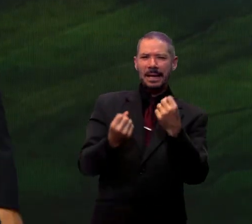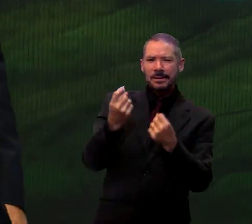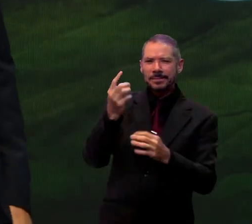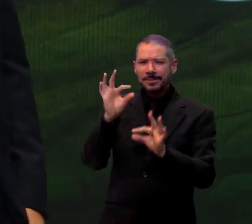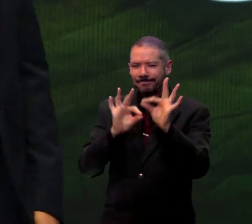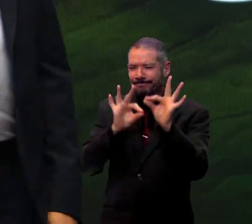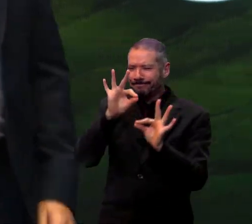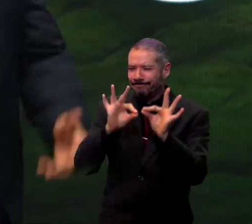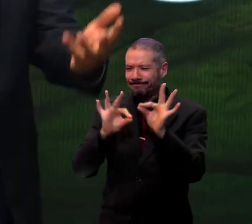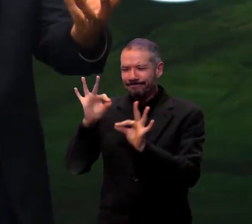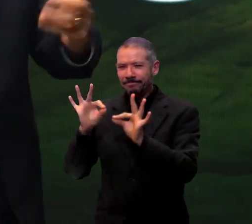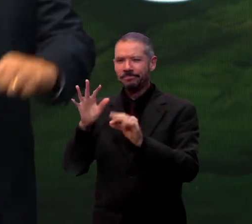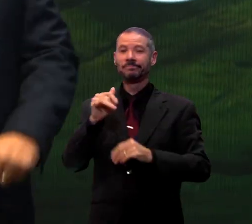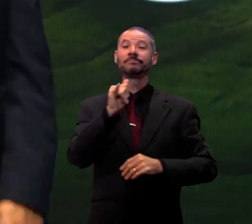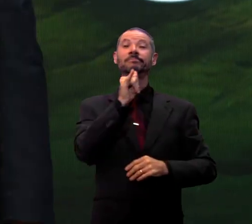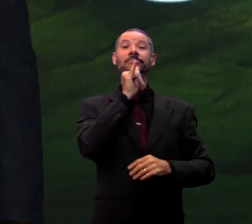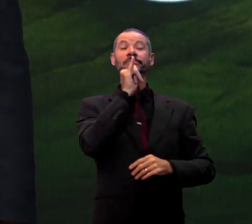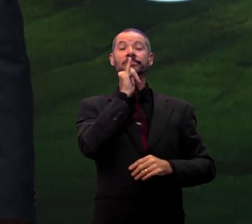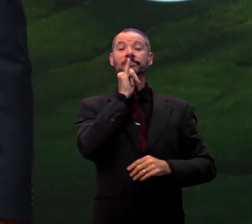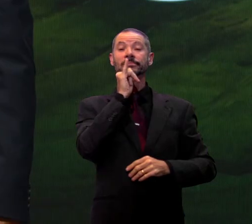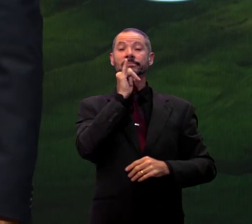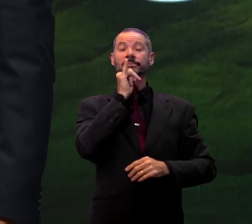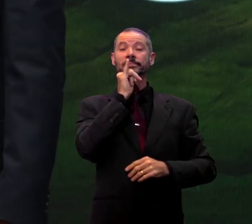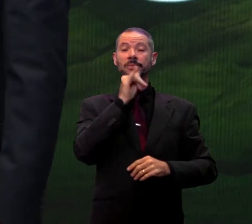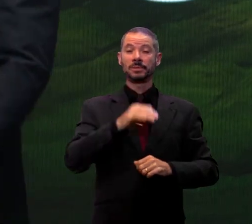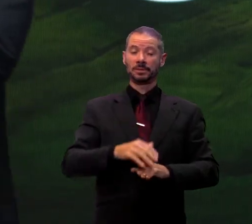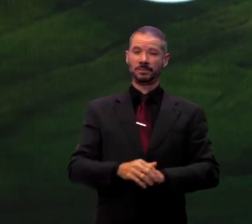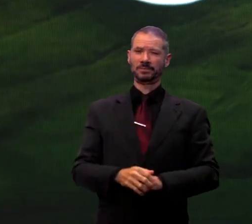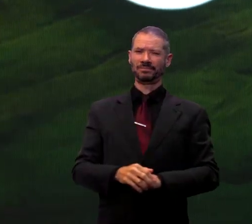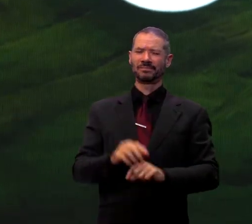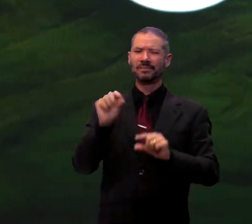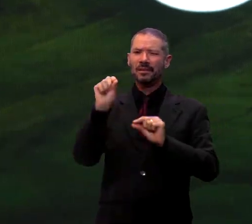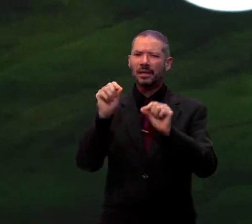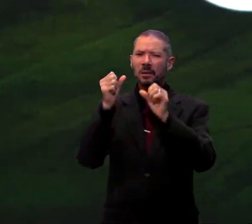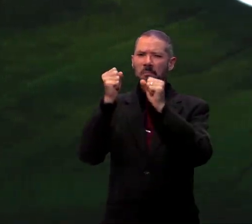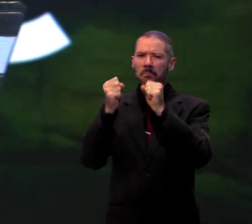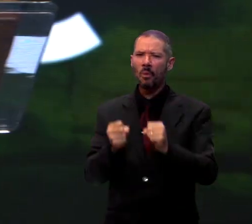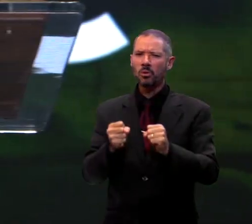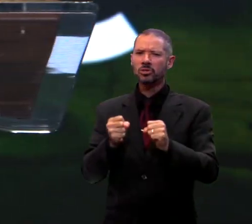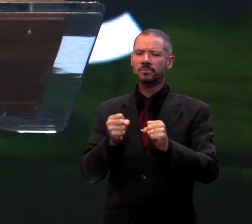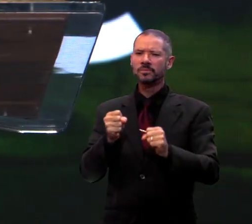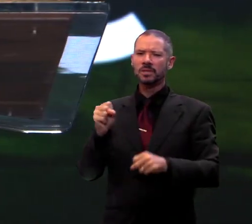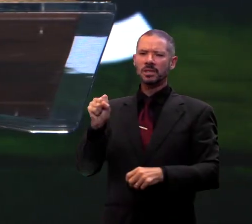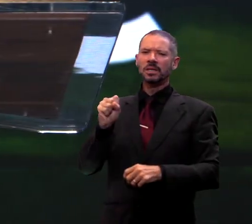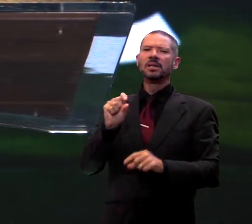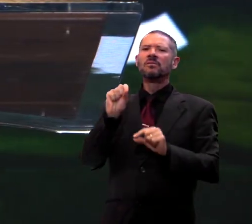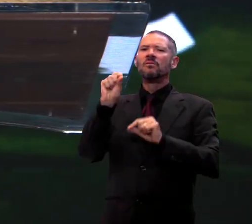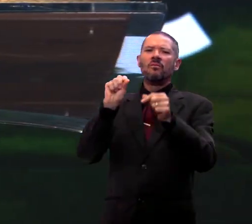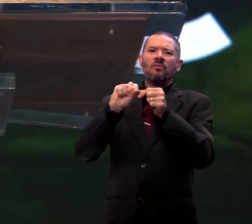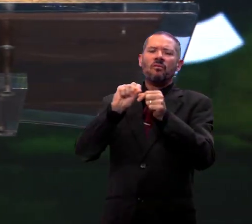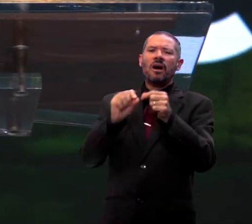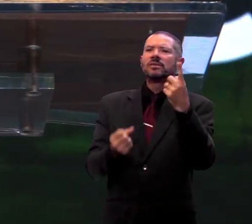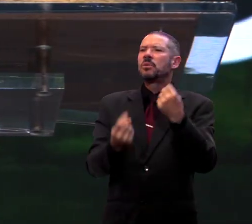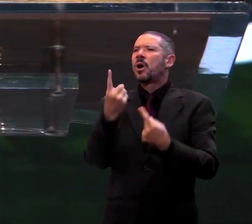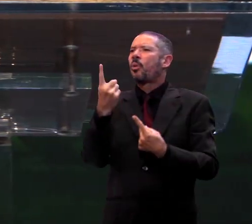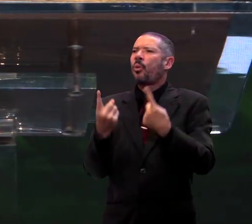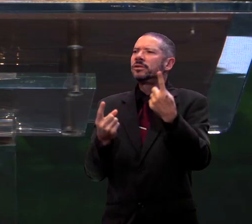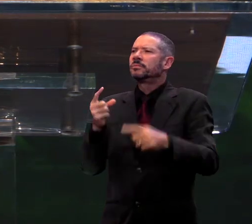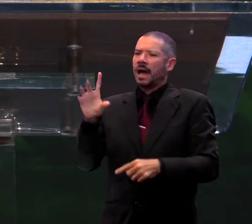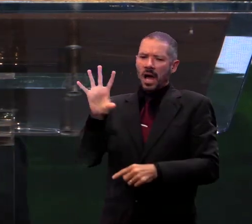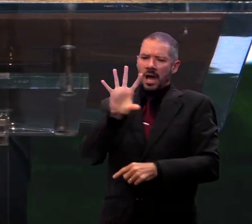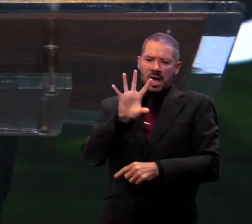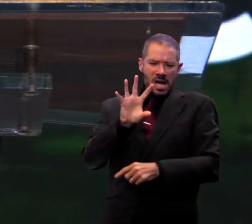ali. Por exemplo, quem é que pode herdar? Quem é que faz alguma coisa para